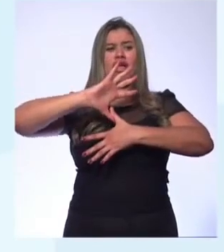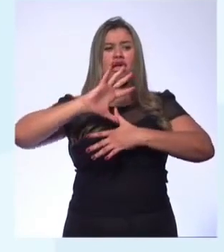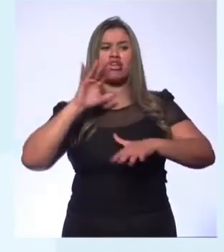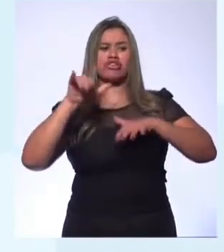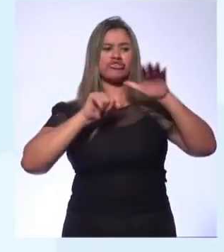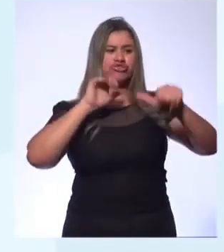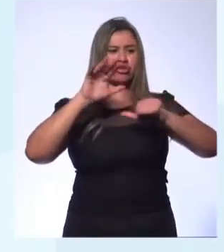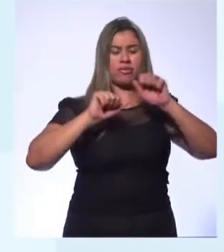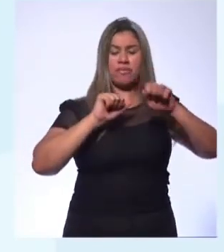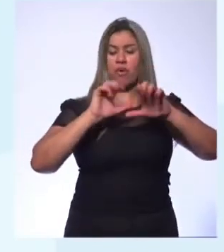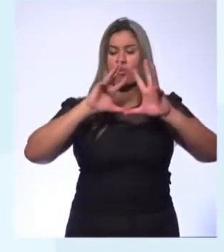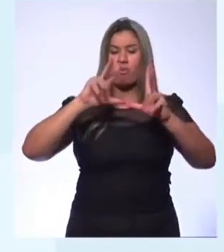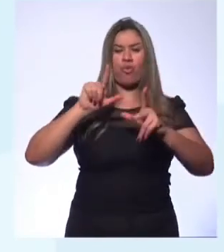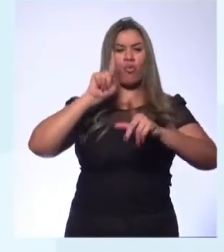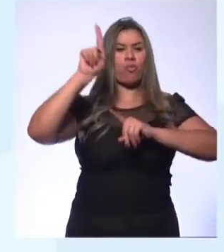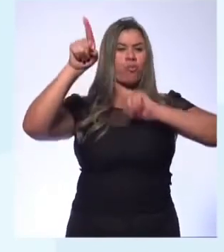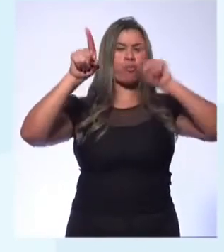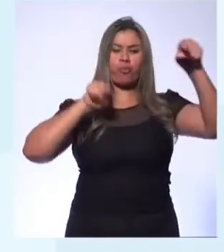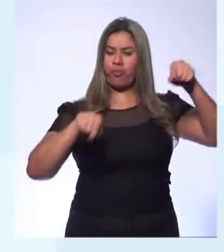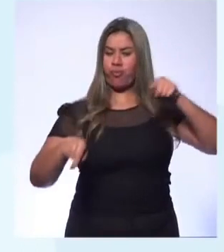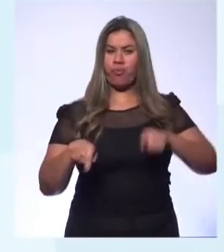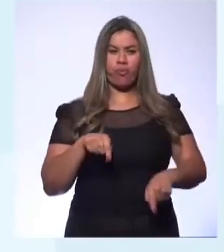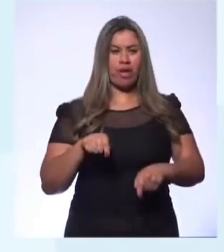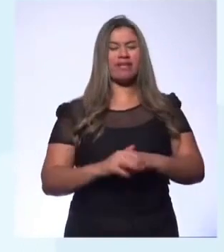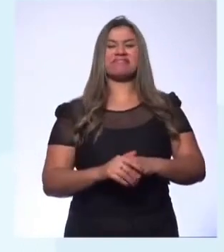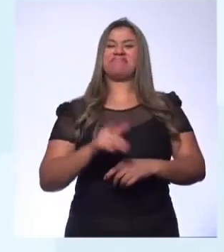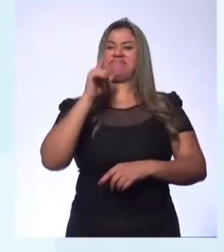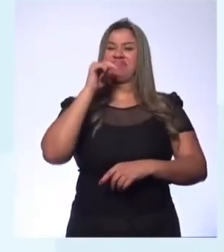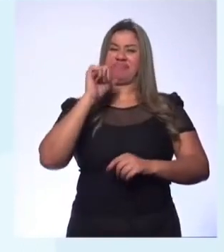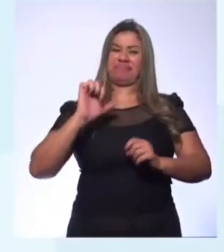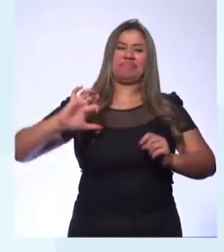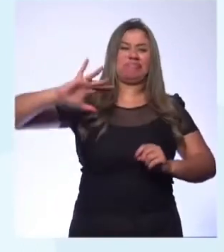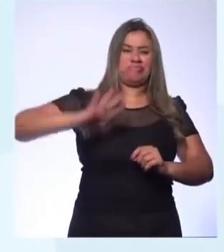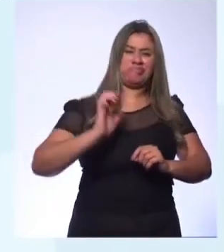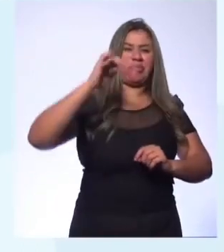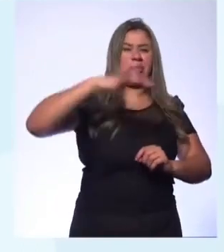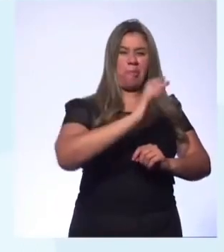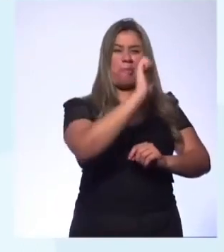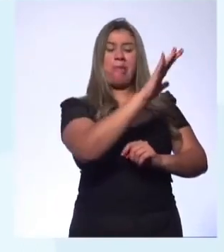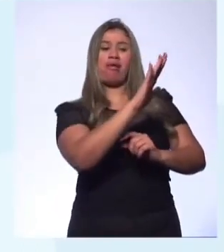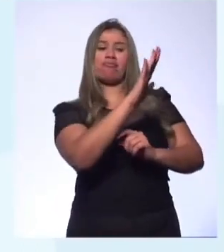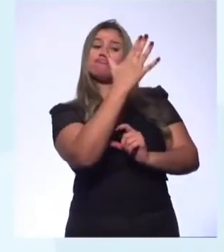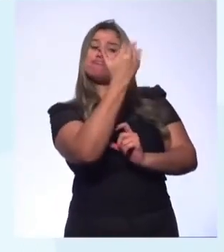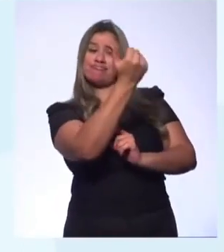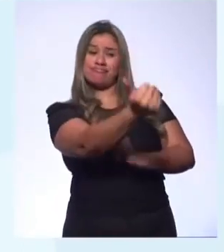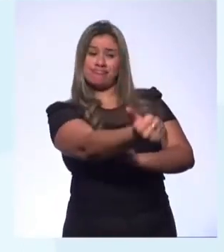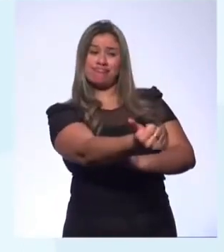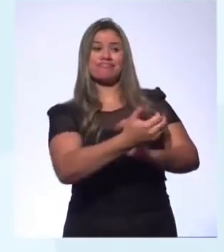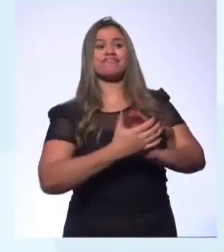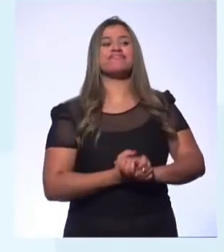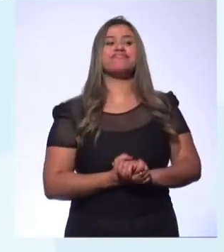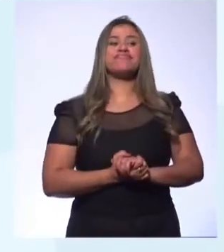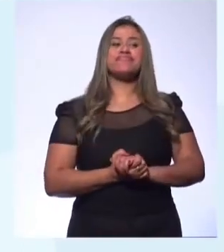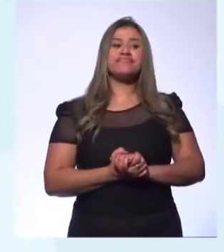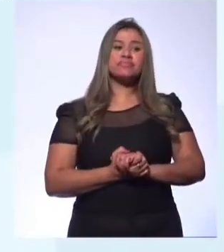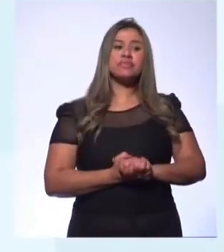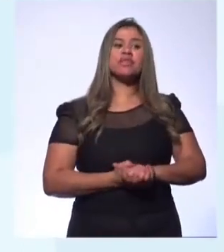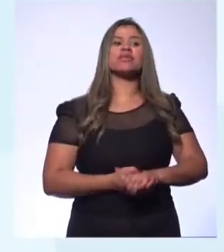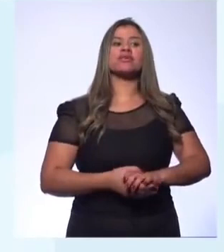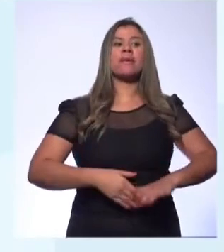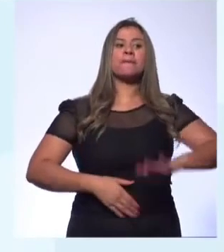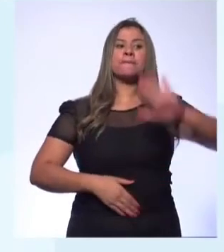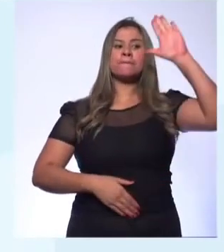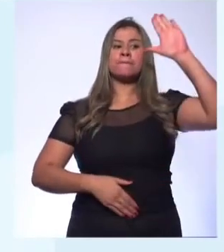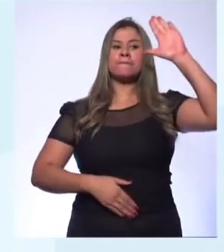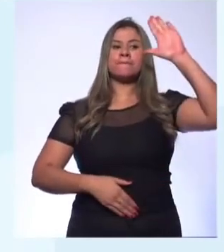7 partidas no mundo. És uma inundação de viagens. Peço a dita. Tem a palavra.